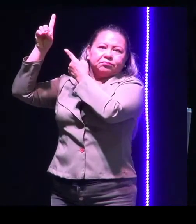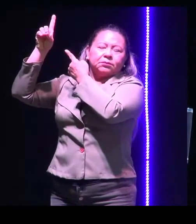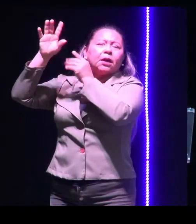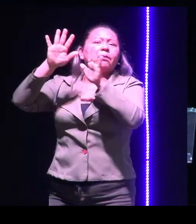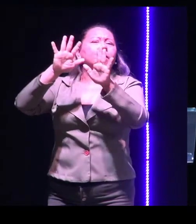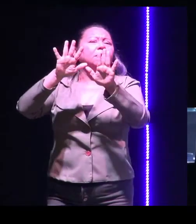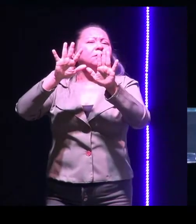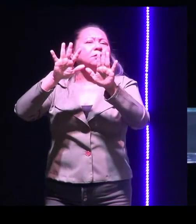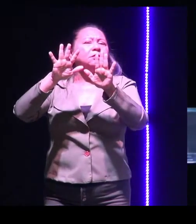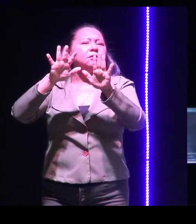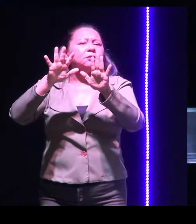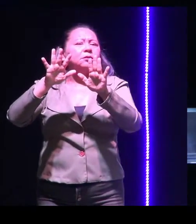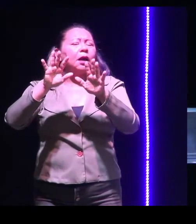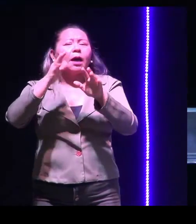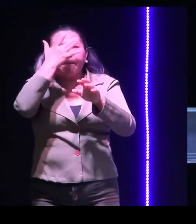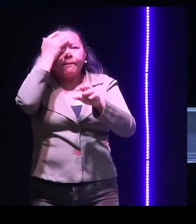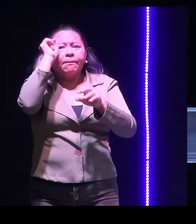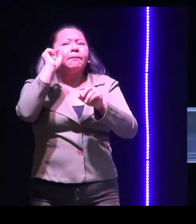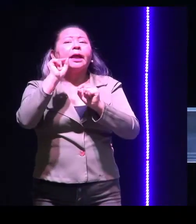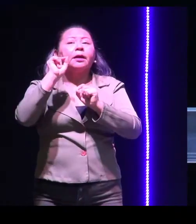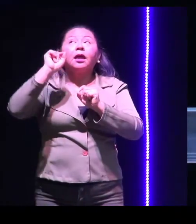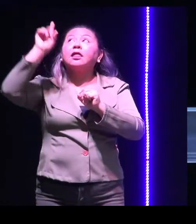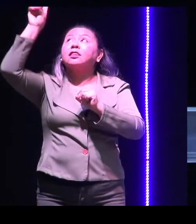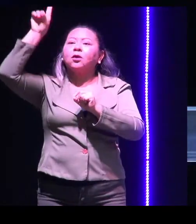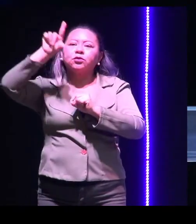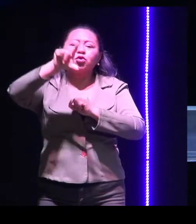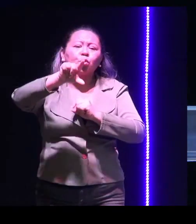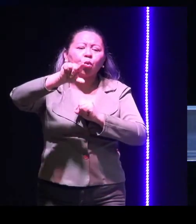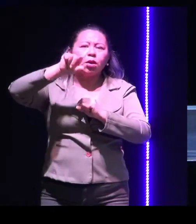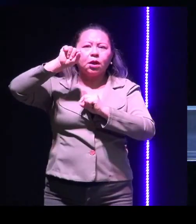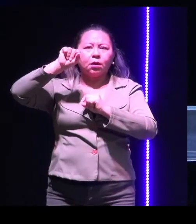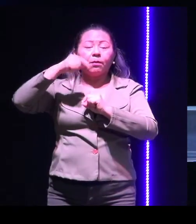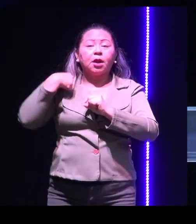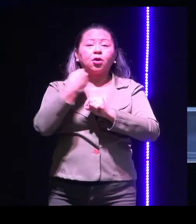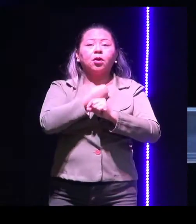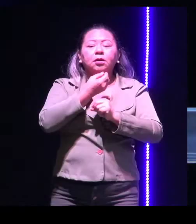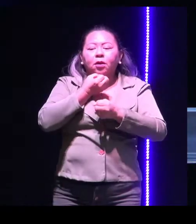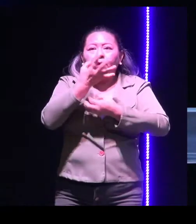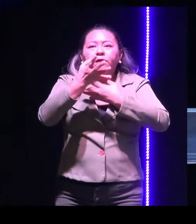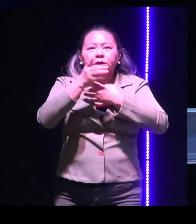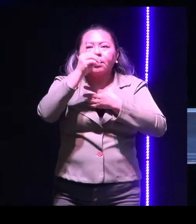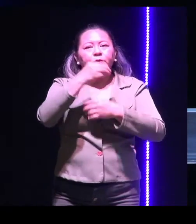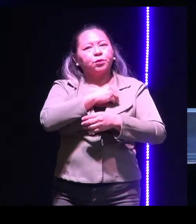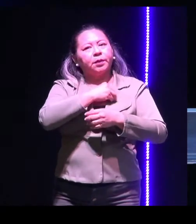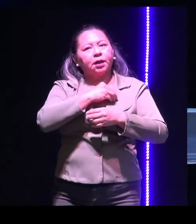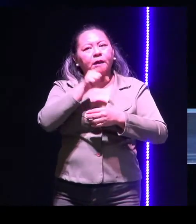Mas para quem Deus manda nós confessarmos os nossos pecados?